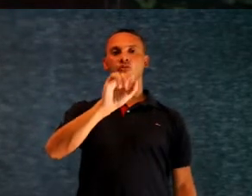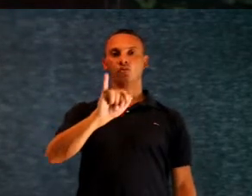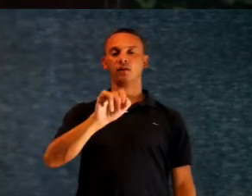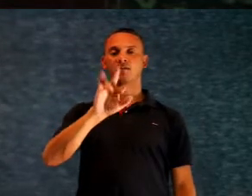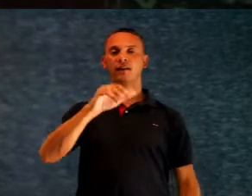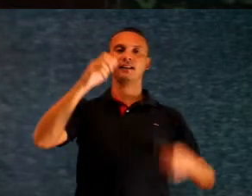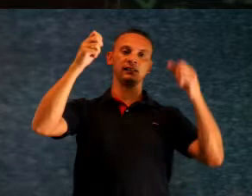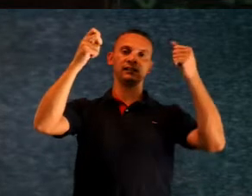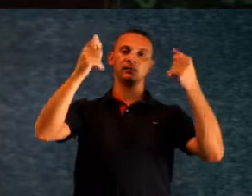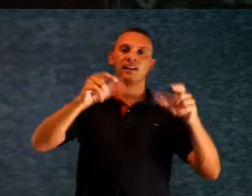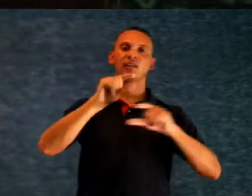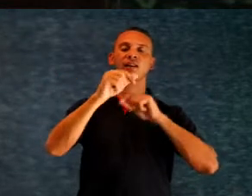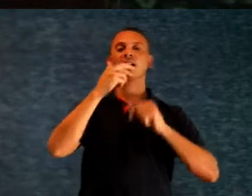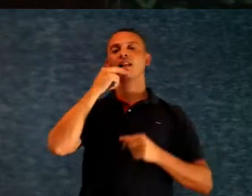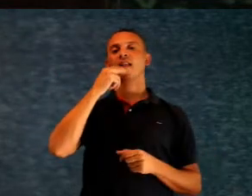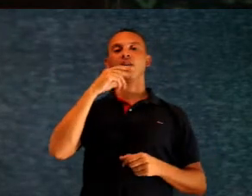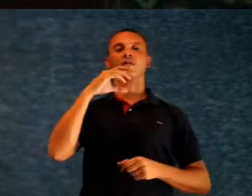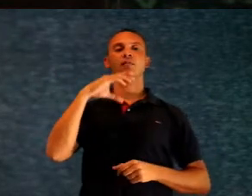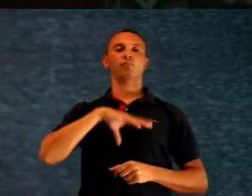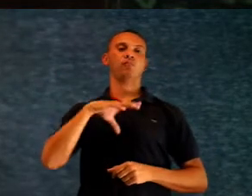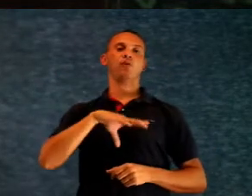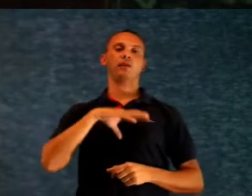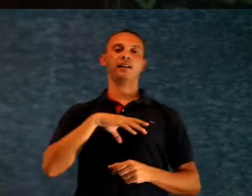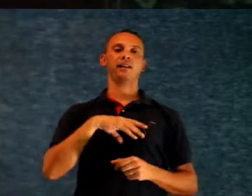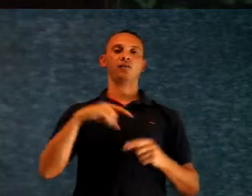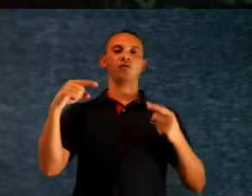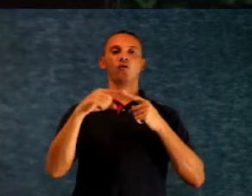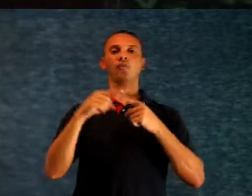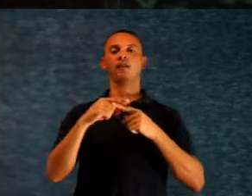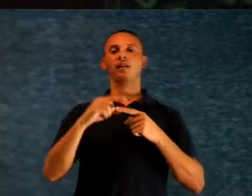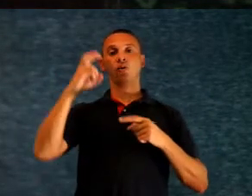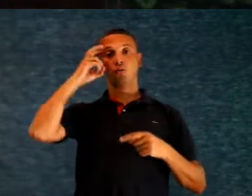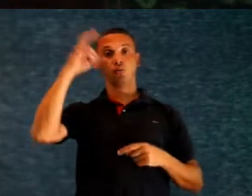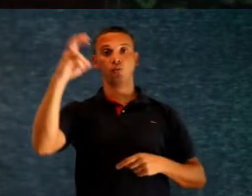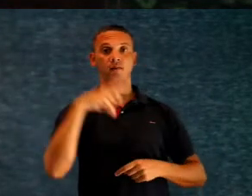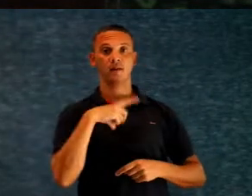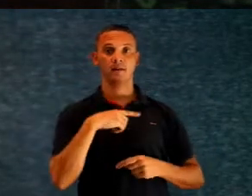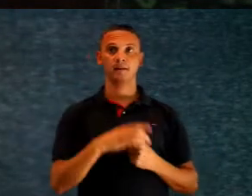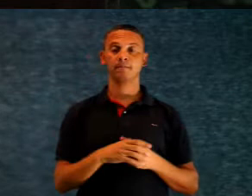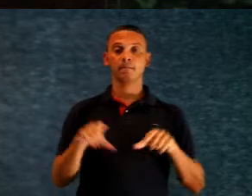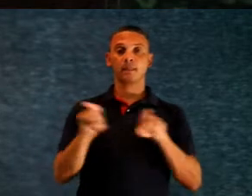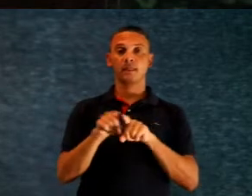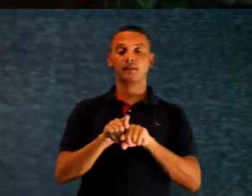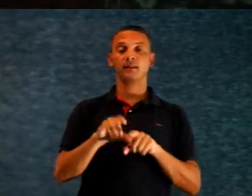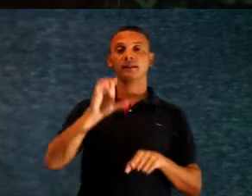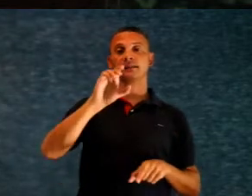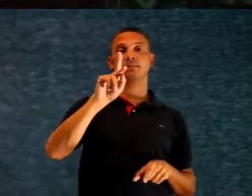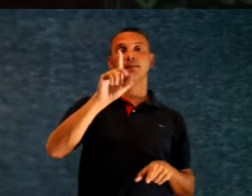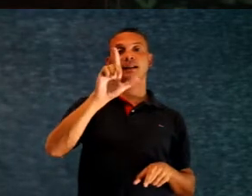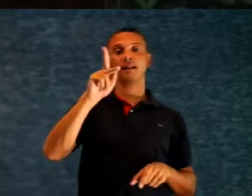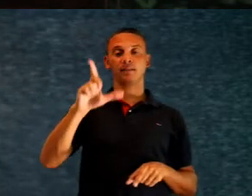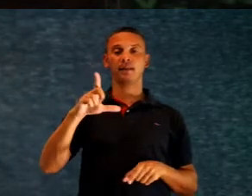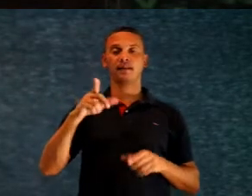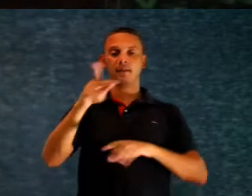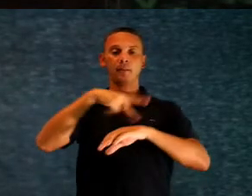falará sobre a língua portuguesa como instrumento de diplomacia cultural no âmbito da CPLP, a Comunidade dos Países de